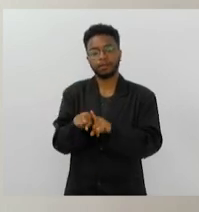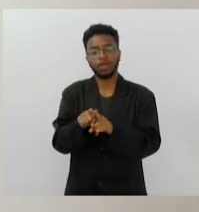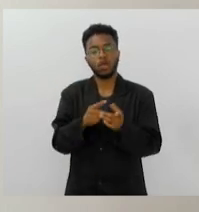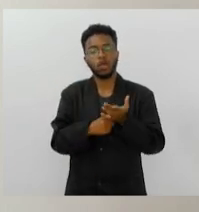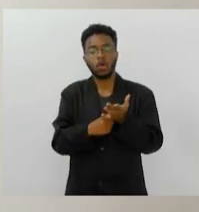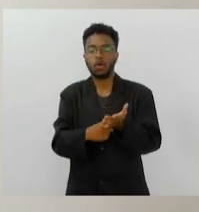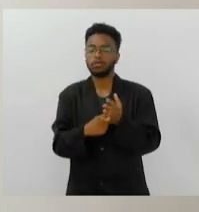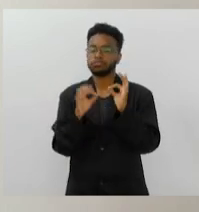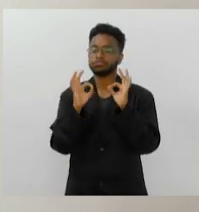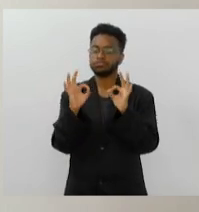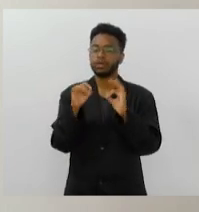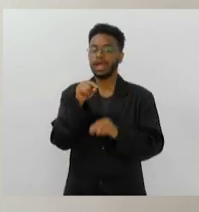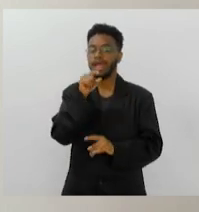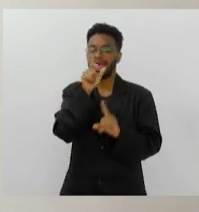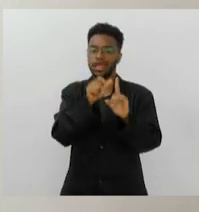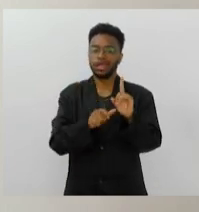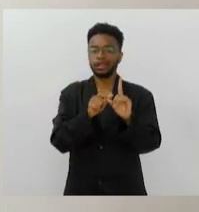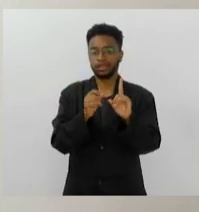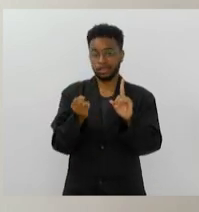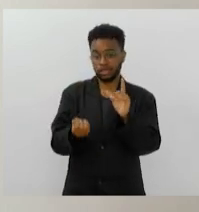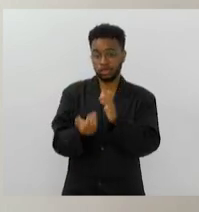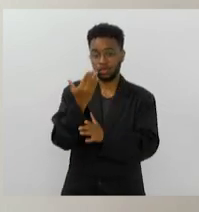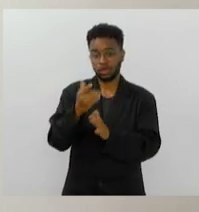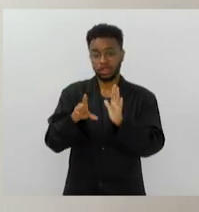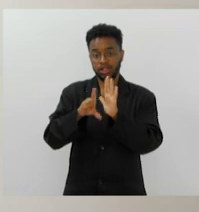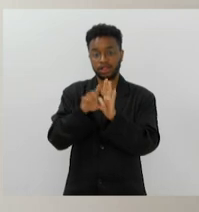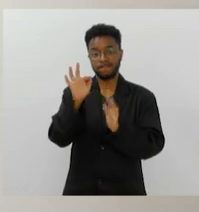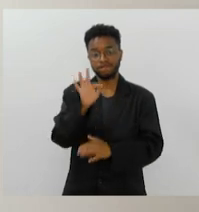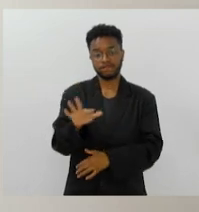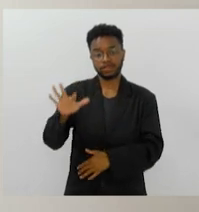o Sr. Orlandino foi o idealizador da Lei Federal